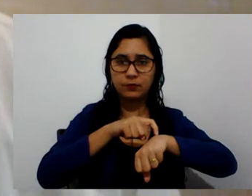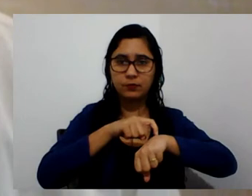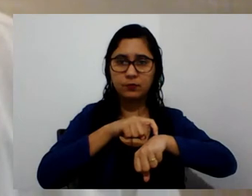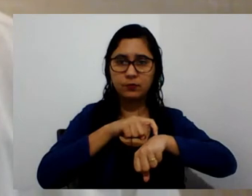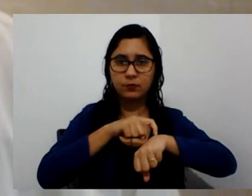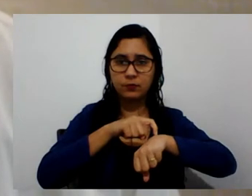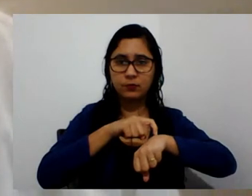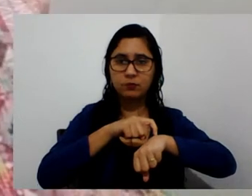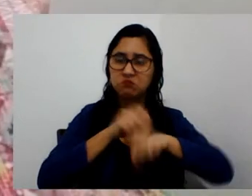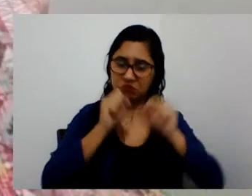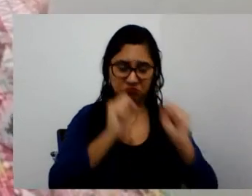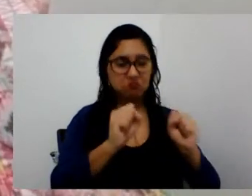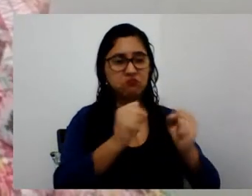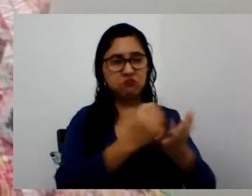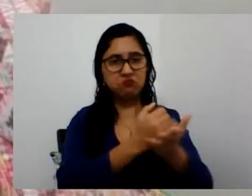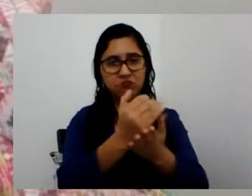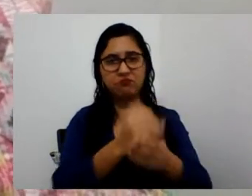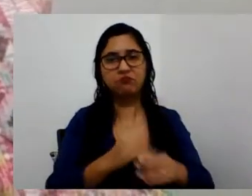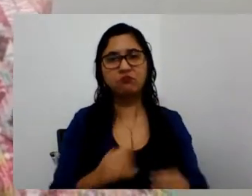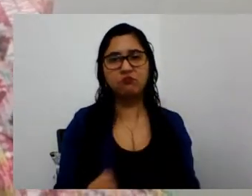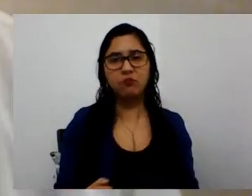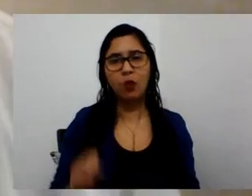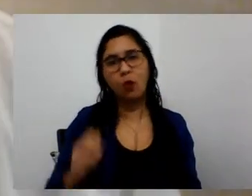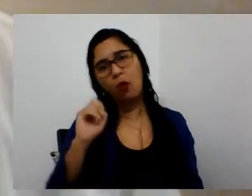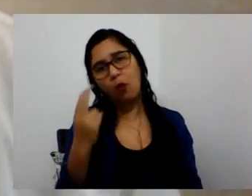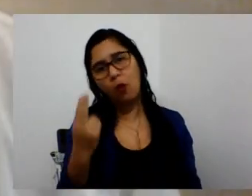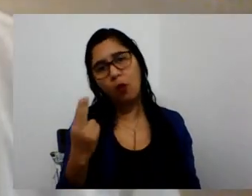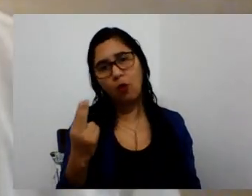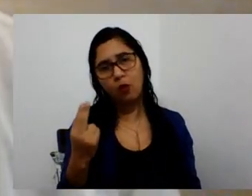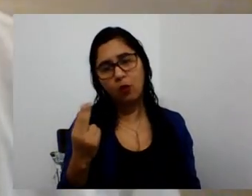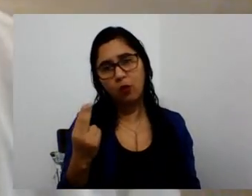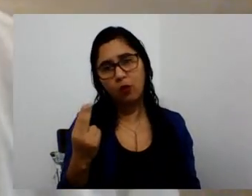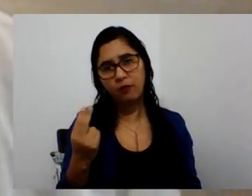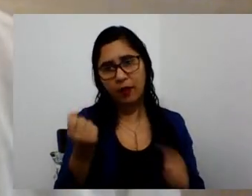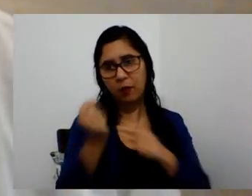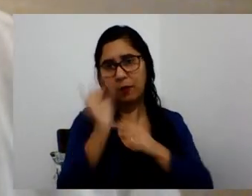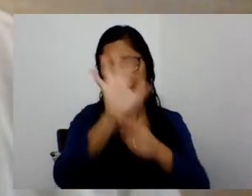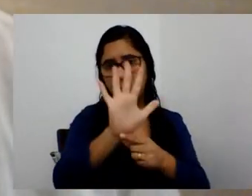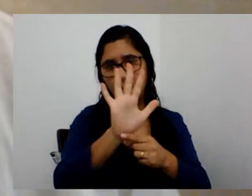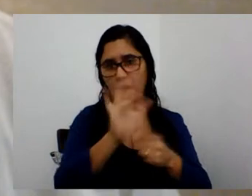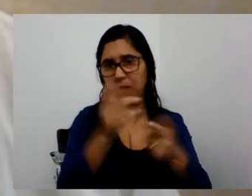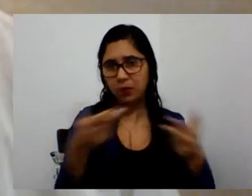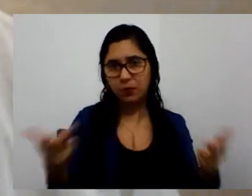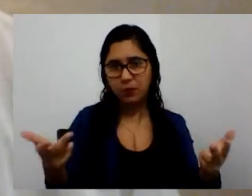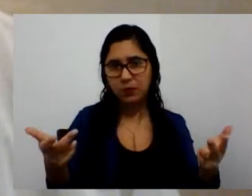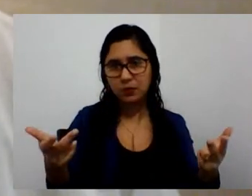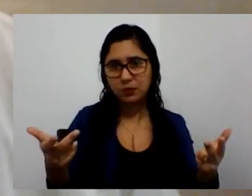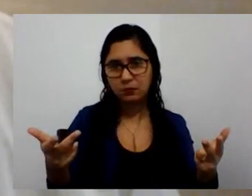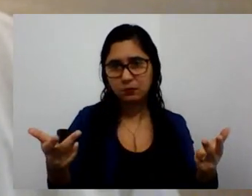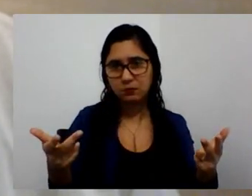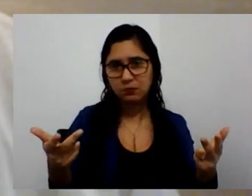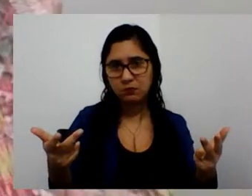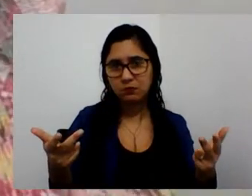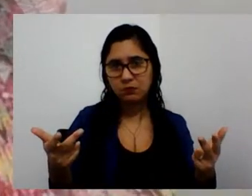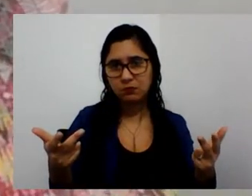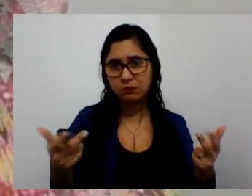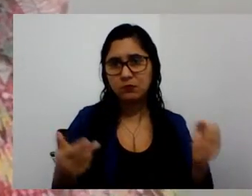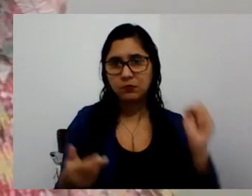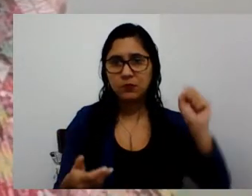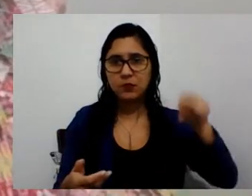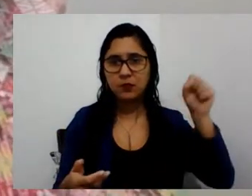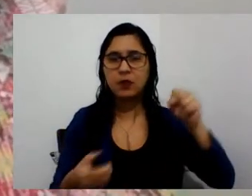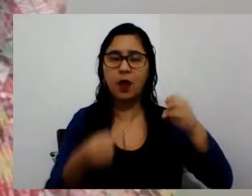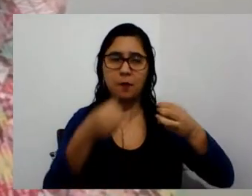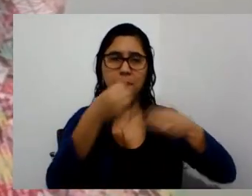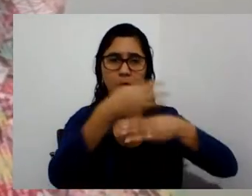Podemos começar. Ou quer pôr o texto, vai compartilhar uma imagem, um texto? Isso, é um